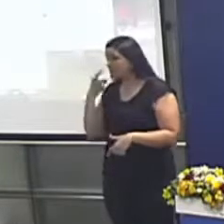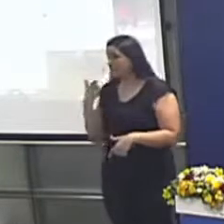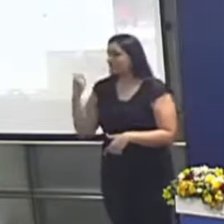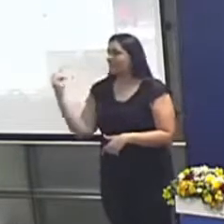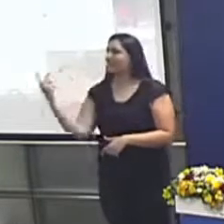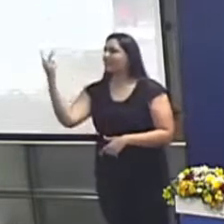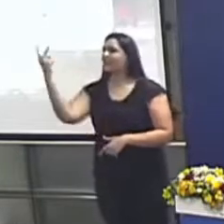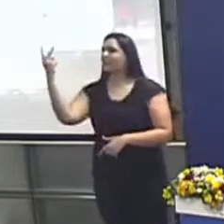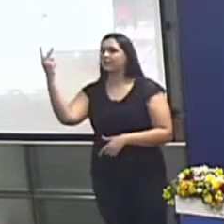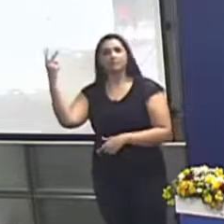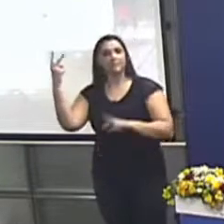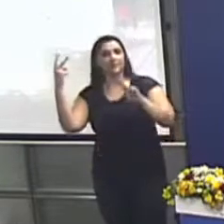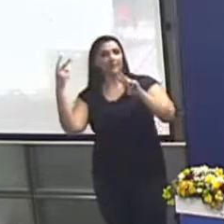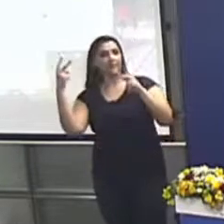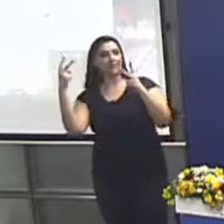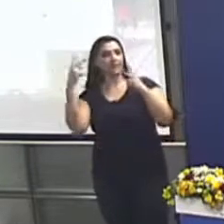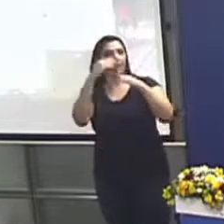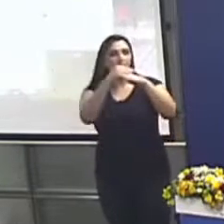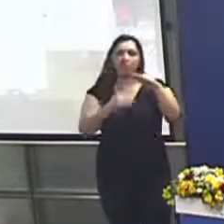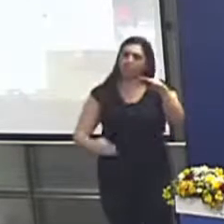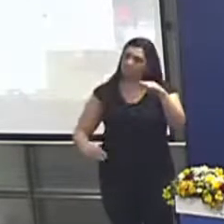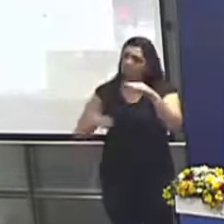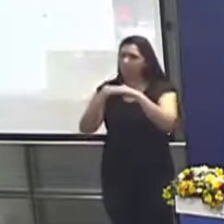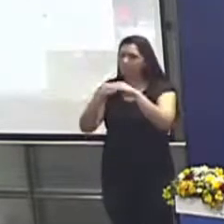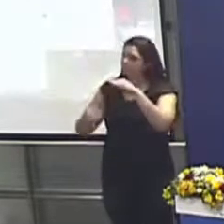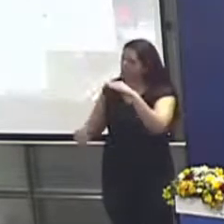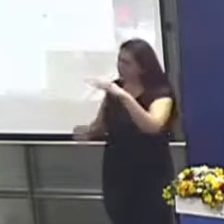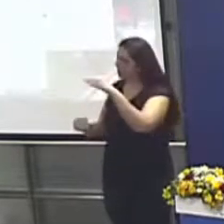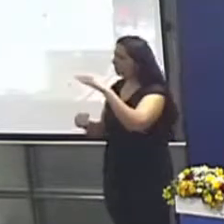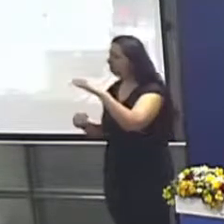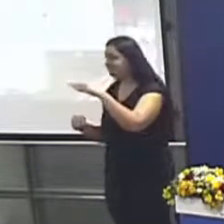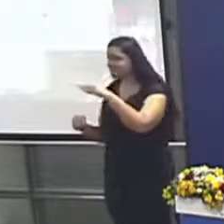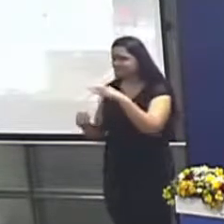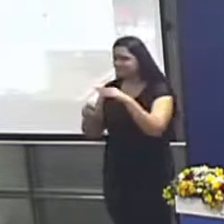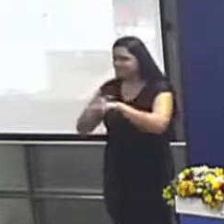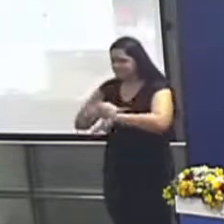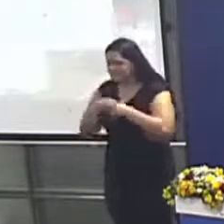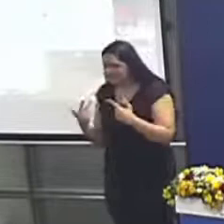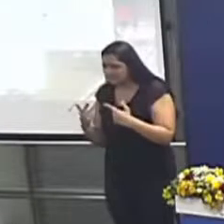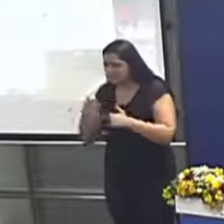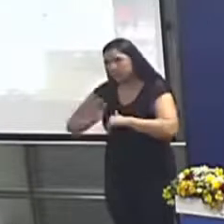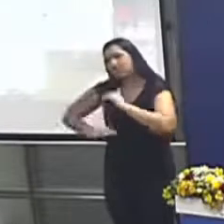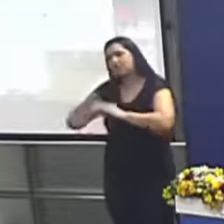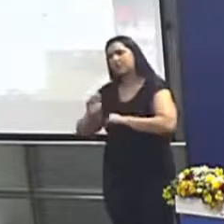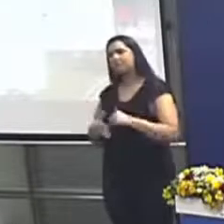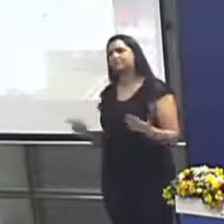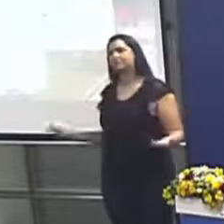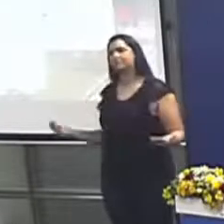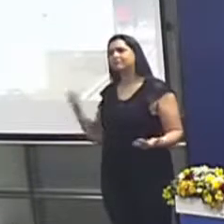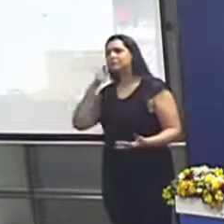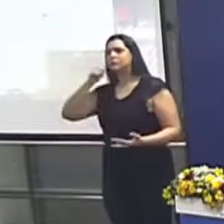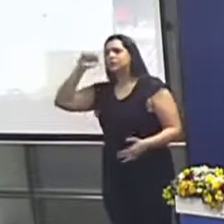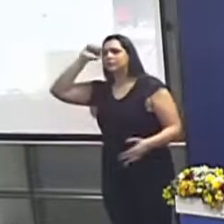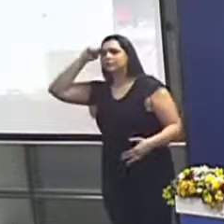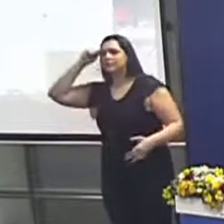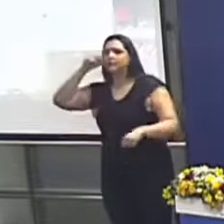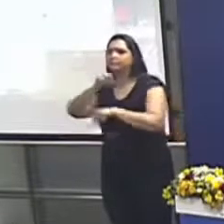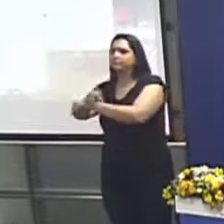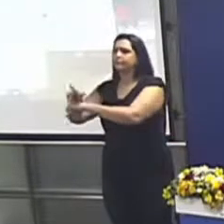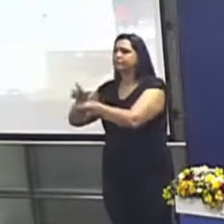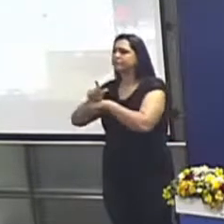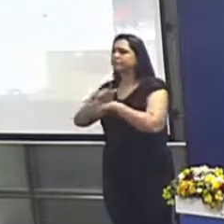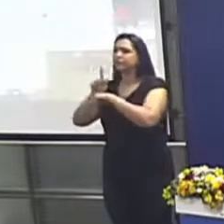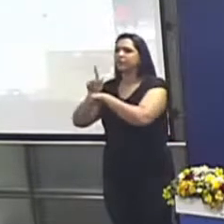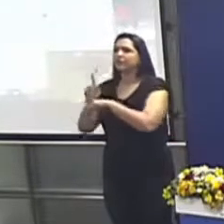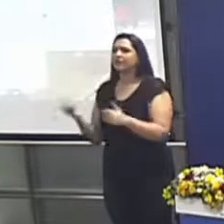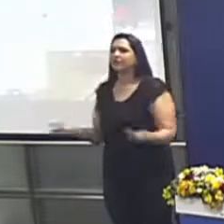Recursos humanos, sistemas desiguais. Racismo escancarado ou falta competência? Cadê as mulheres pretas nos cargos de